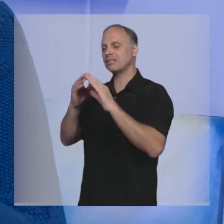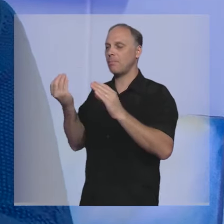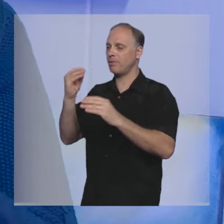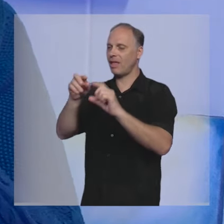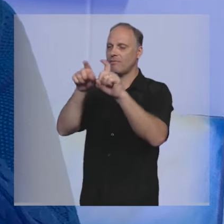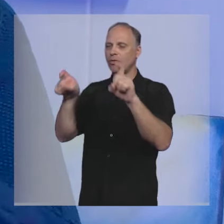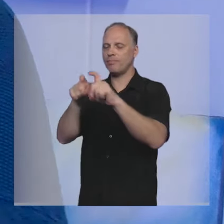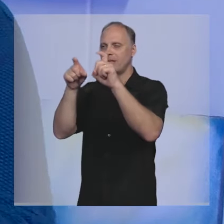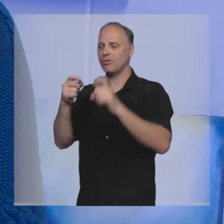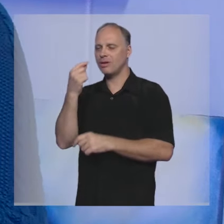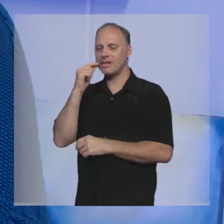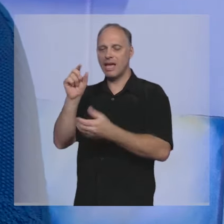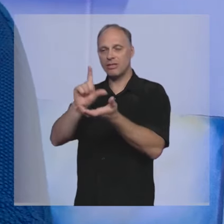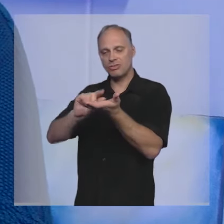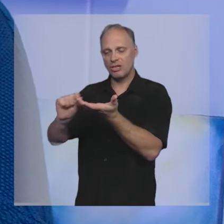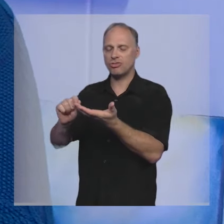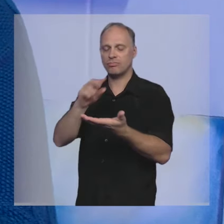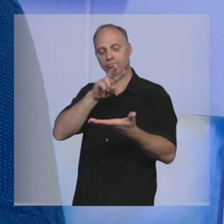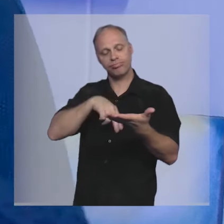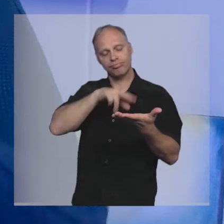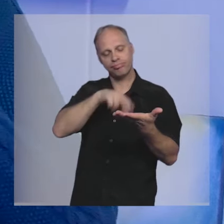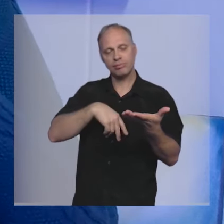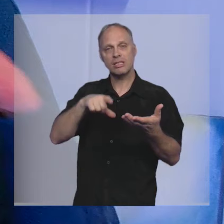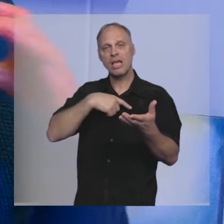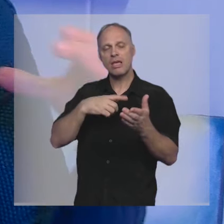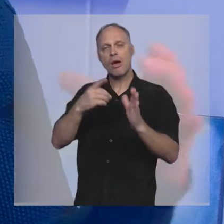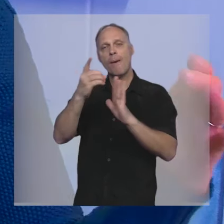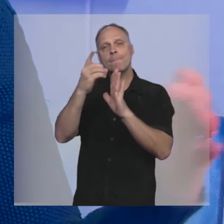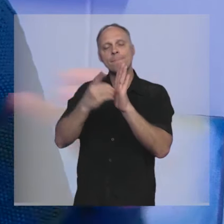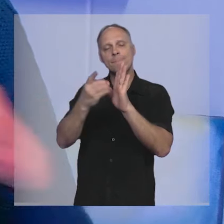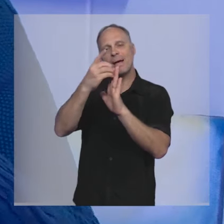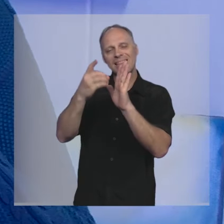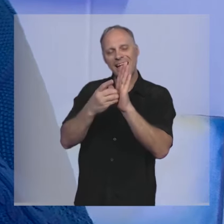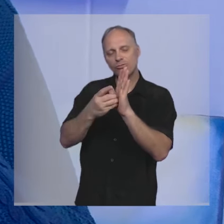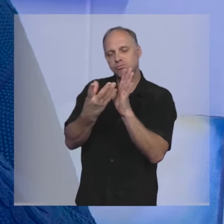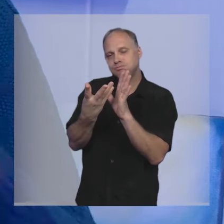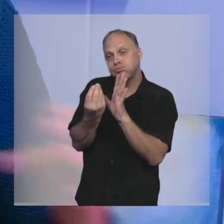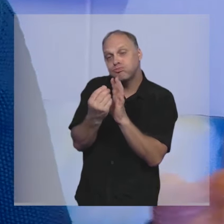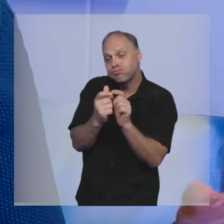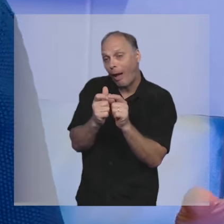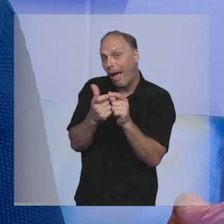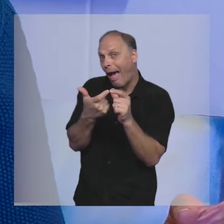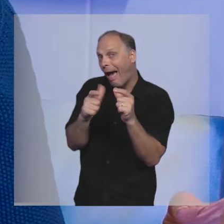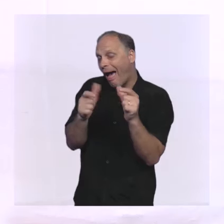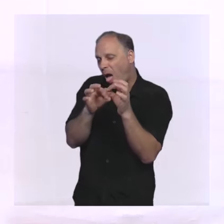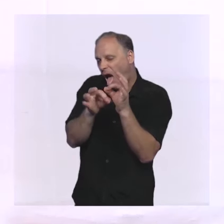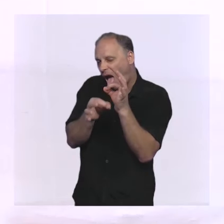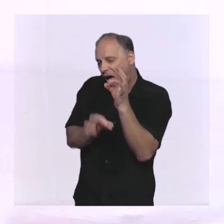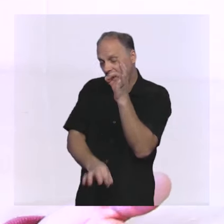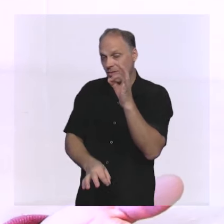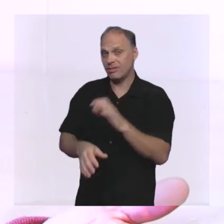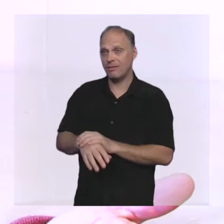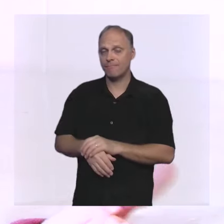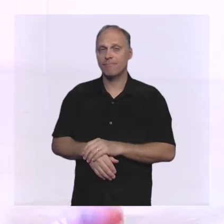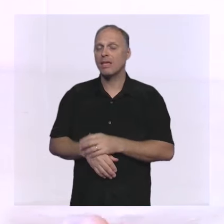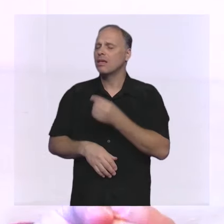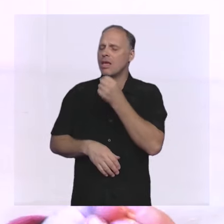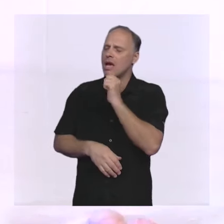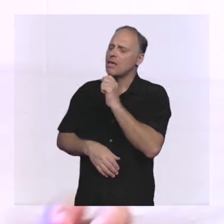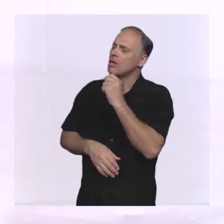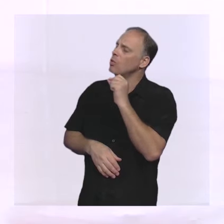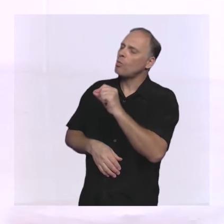computador, ia ler todos os artigos. Eu tenho um banco de dados imenso. Então,